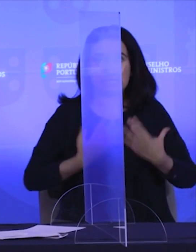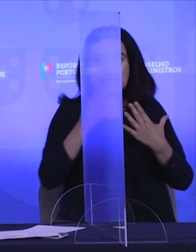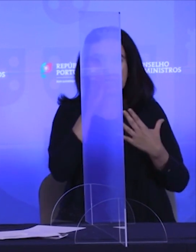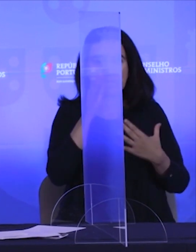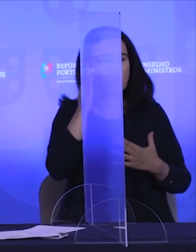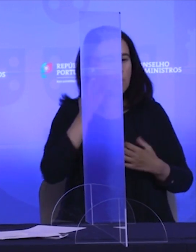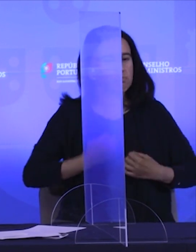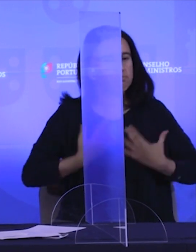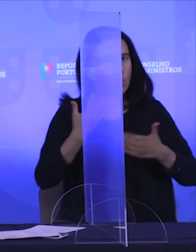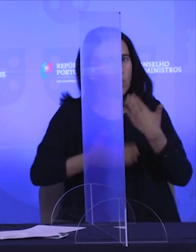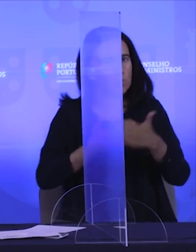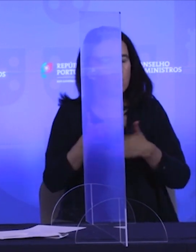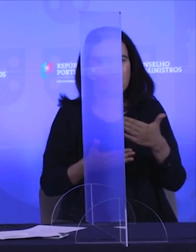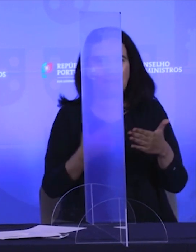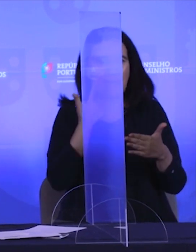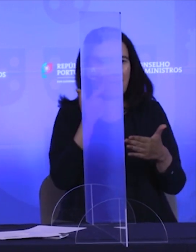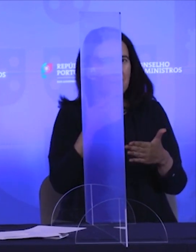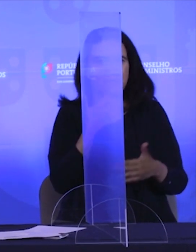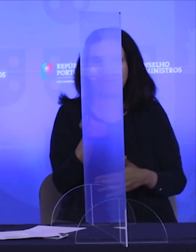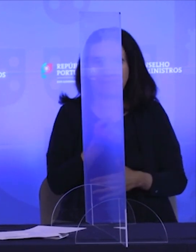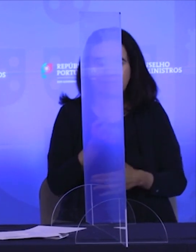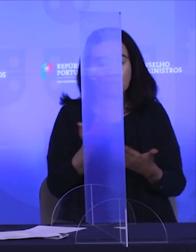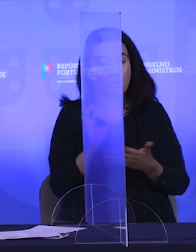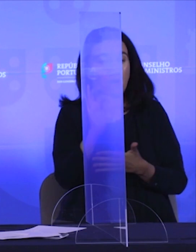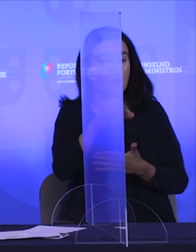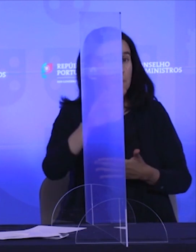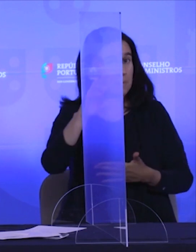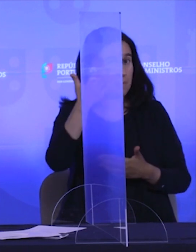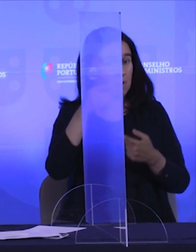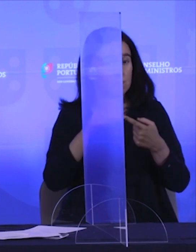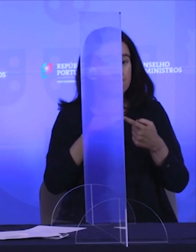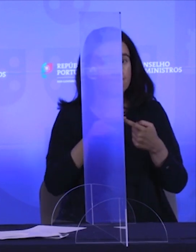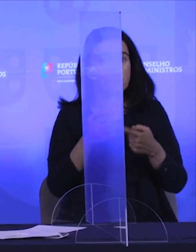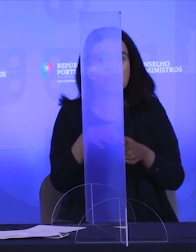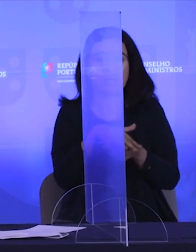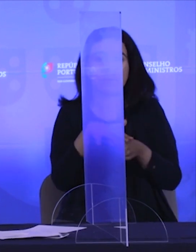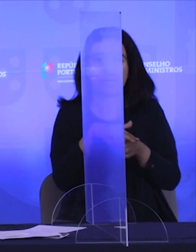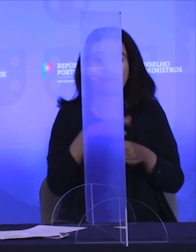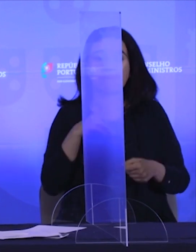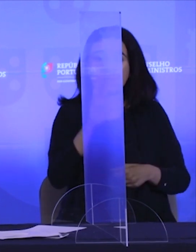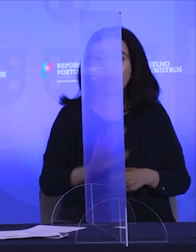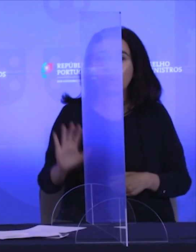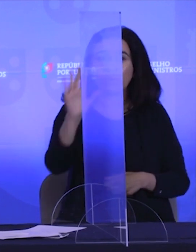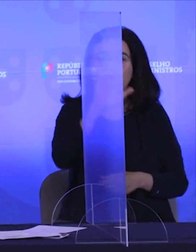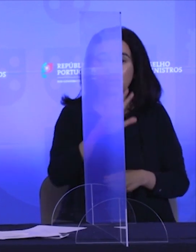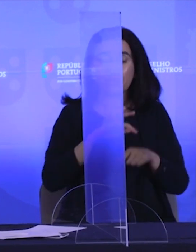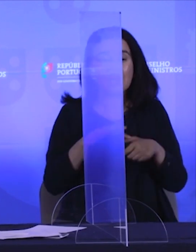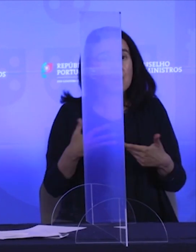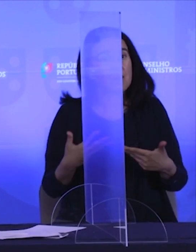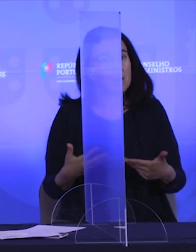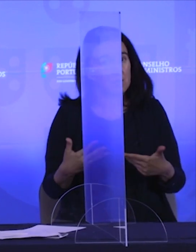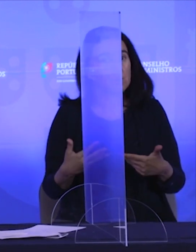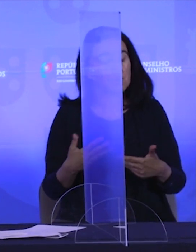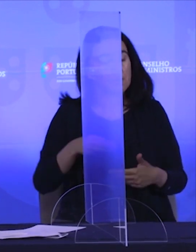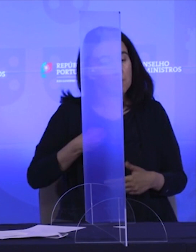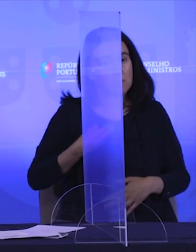estes números, se poderá verificar. E, portanto, a primeira nota tem a ver com a situação de todo o país, que é, neste momento,